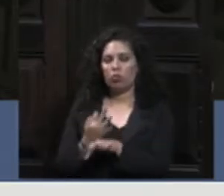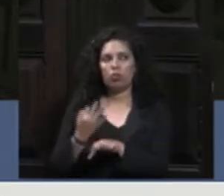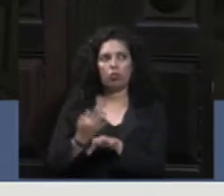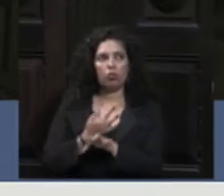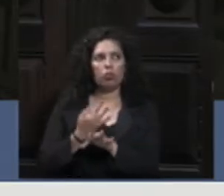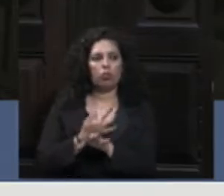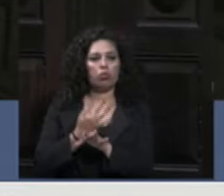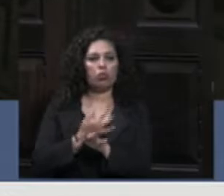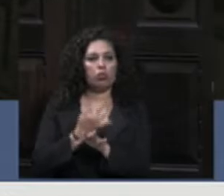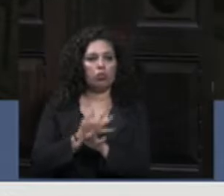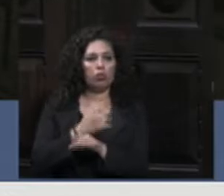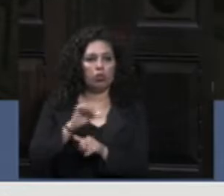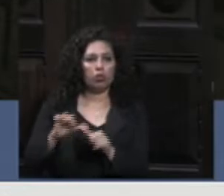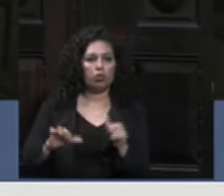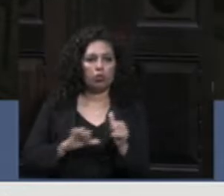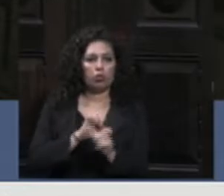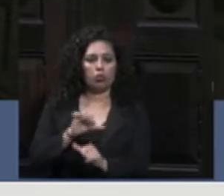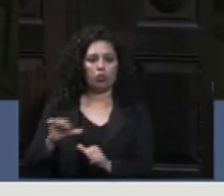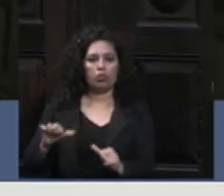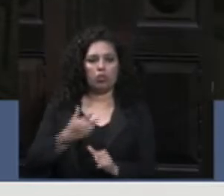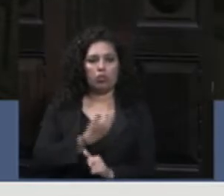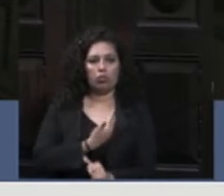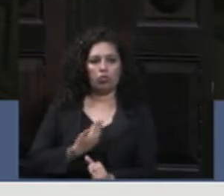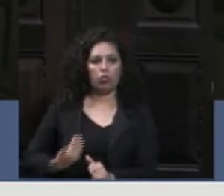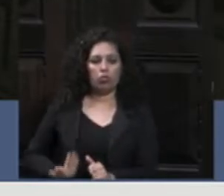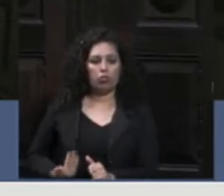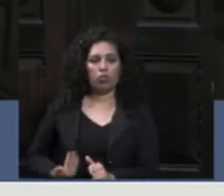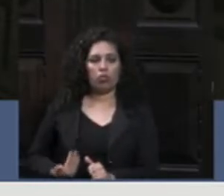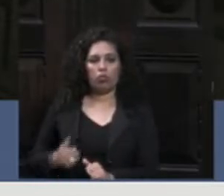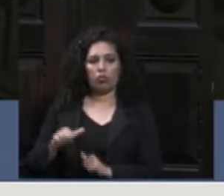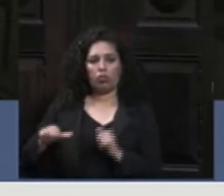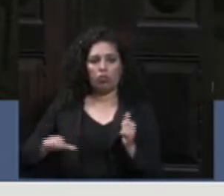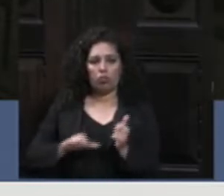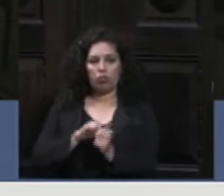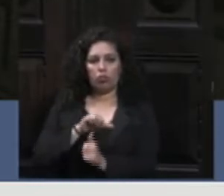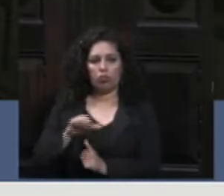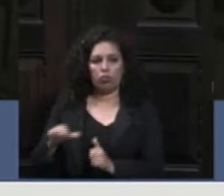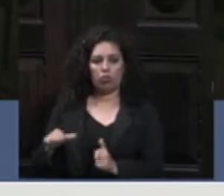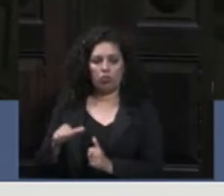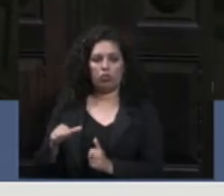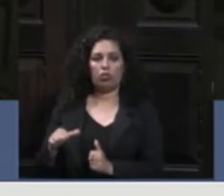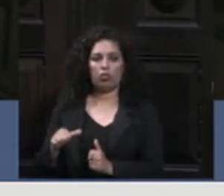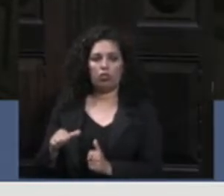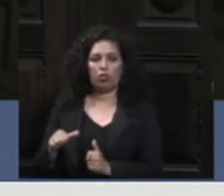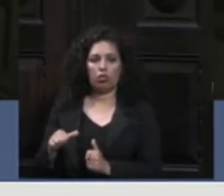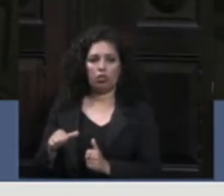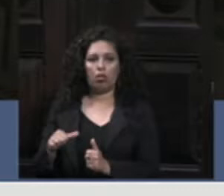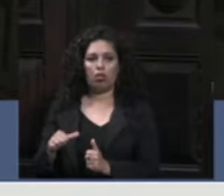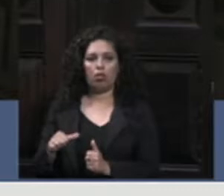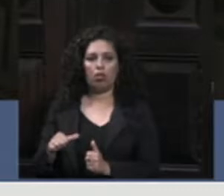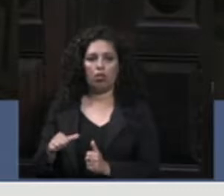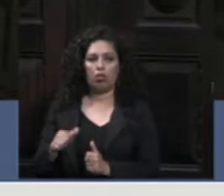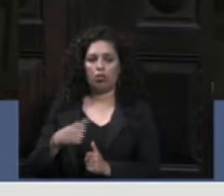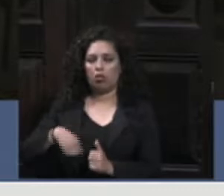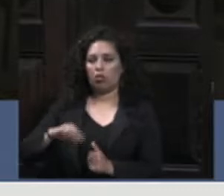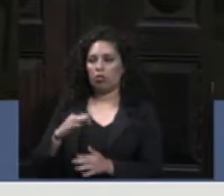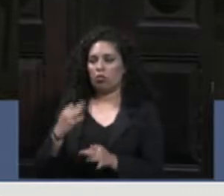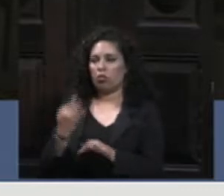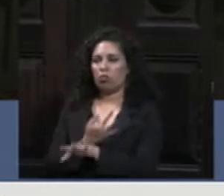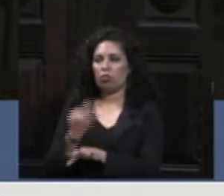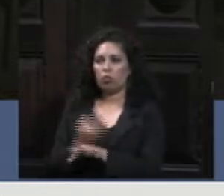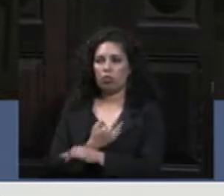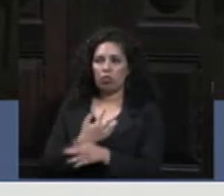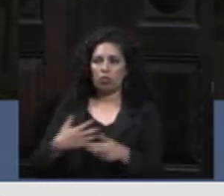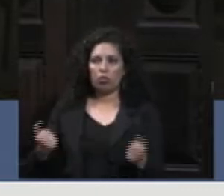na troca de uma ilusão de obras se prorrogue um contrato que já é bastante nocivo para a população. É